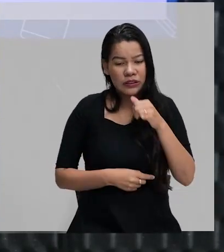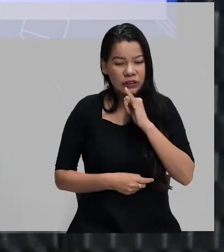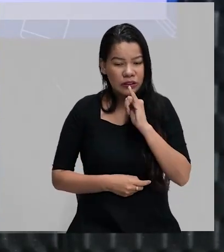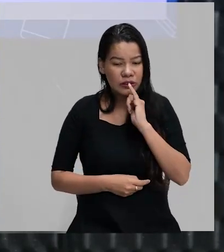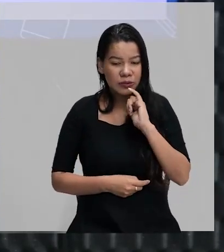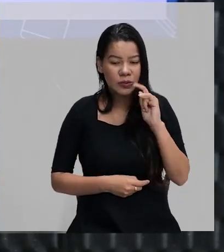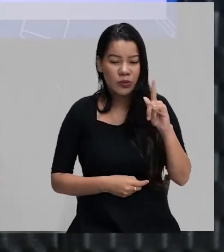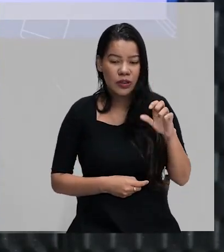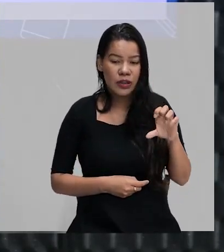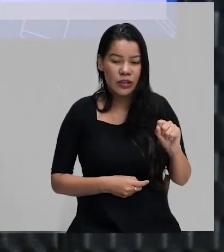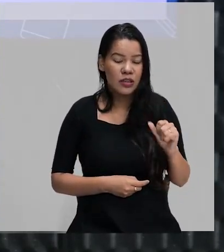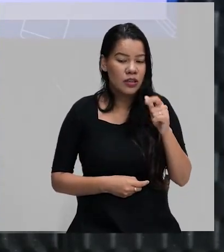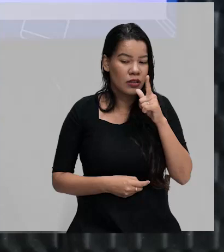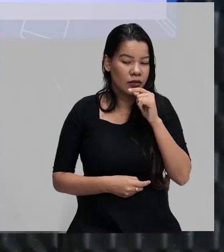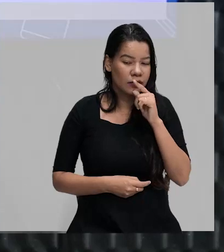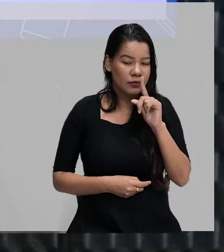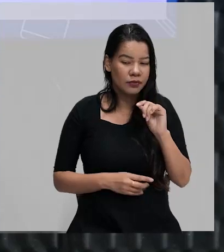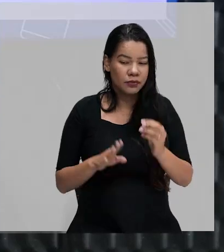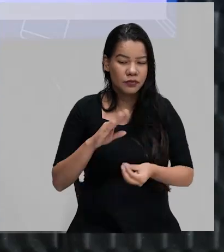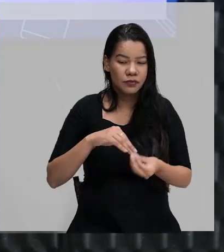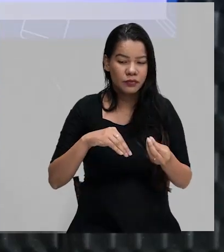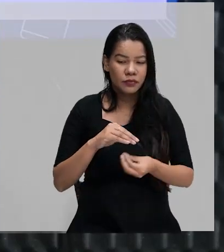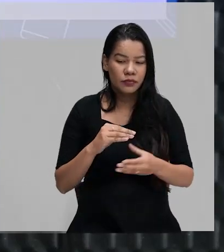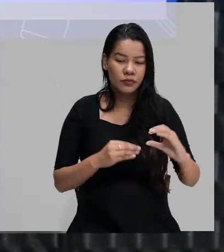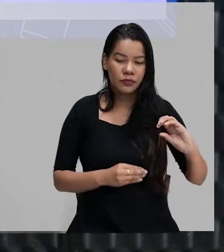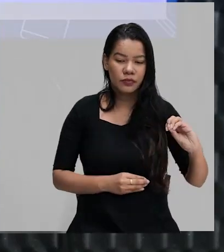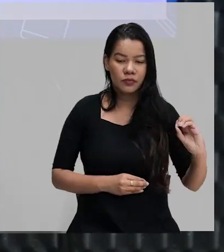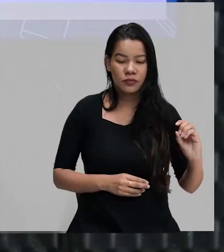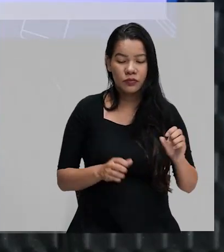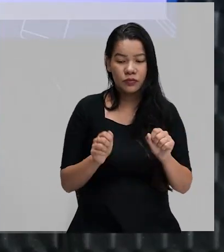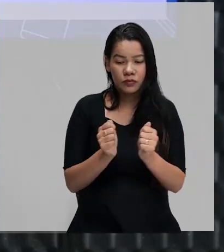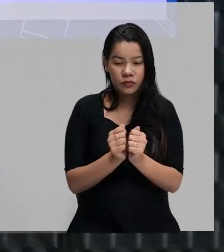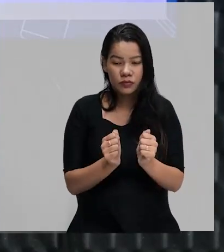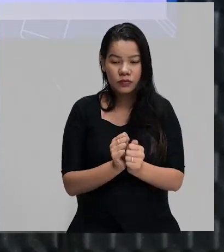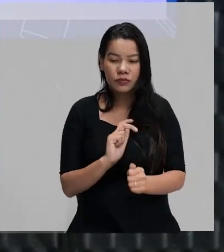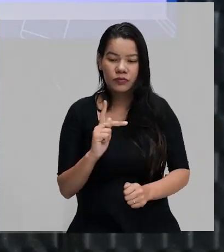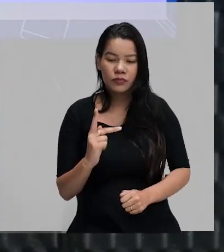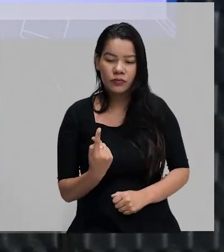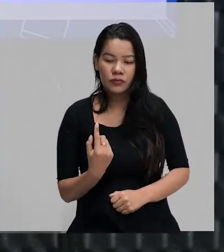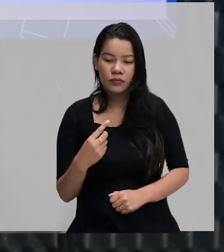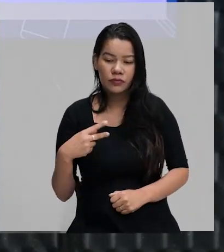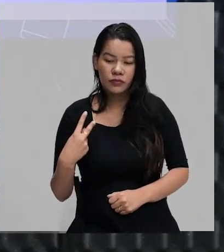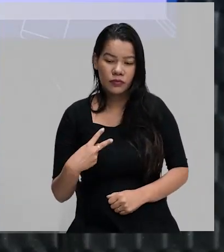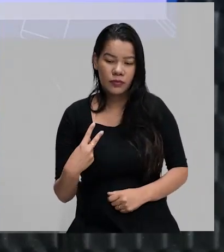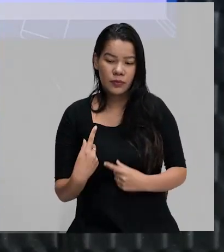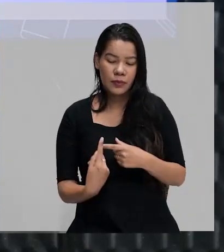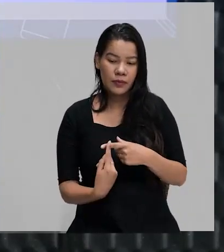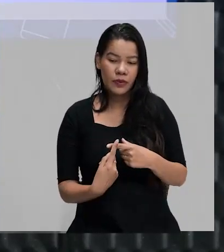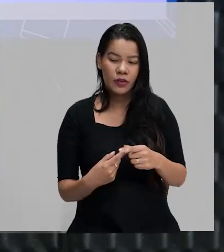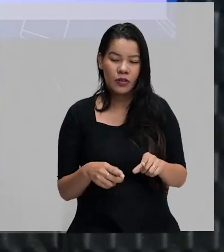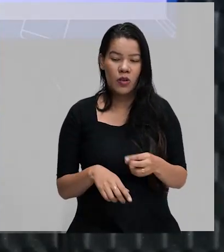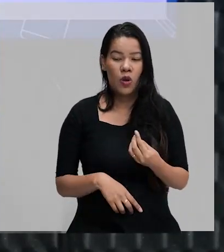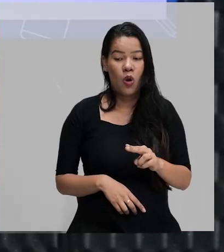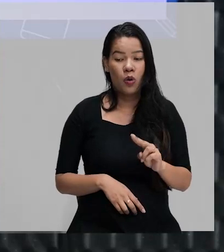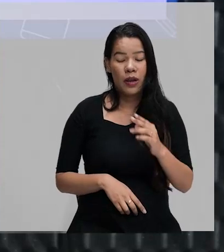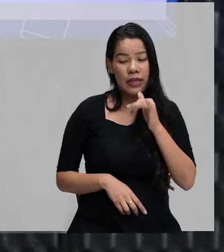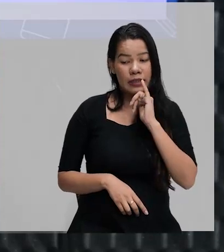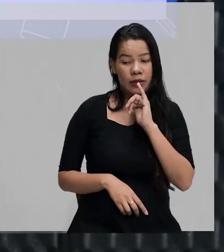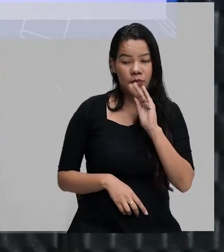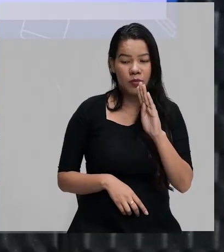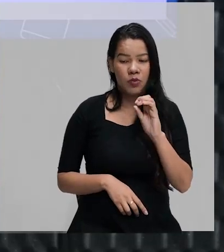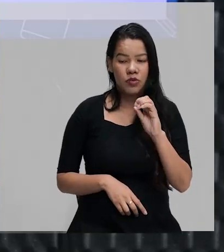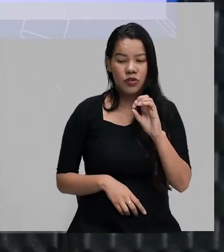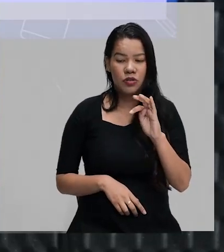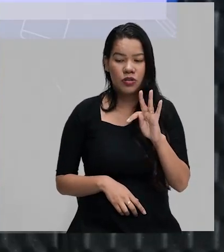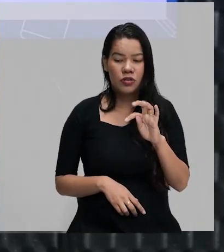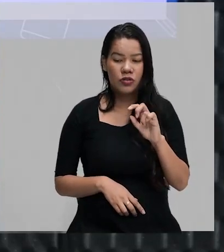que é uma mistura do monóxido com o hidrogênio, né? O botijão, né? O GLP, ele é uma